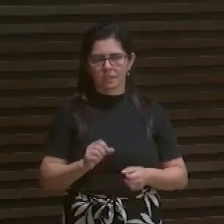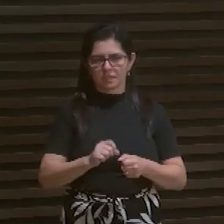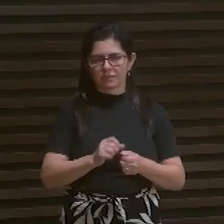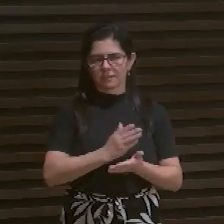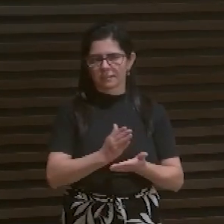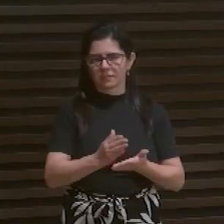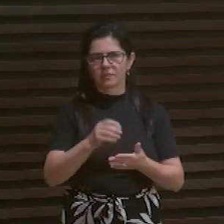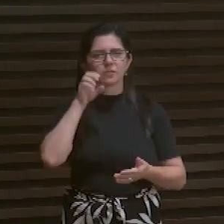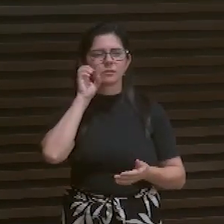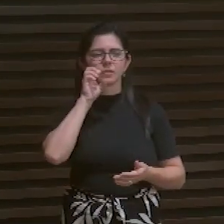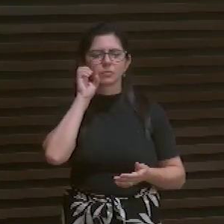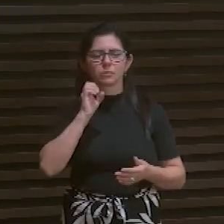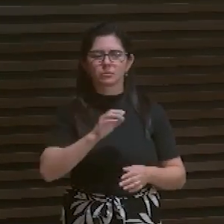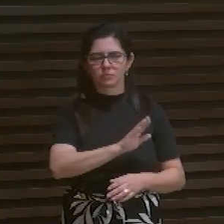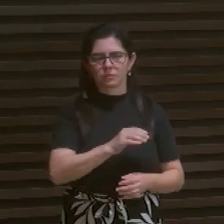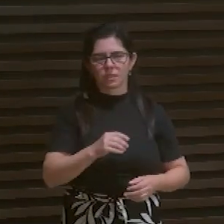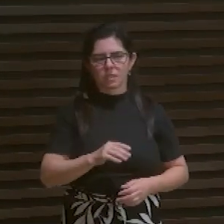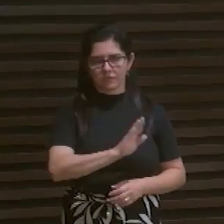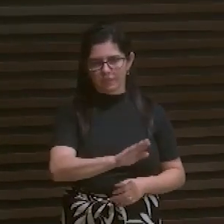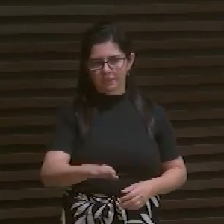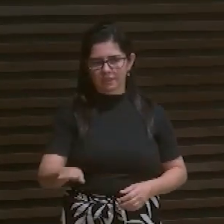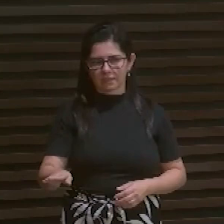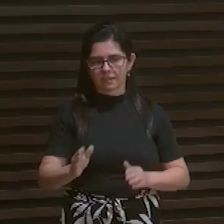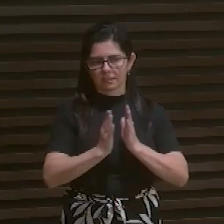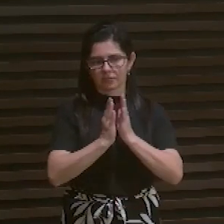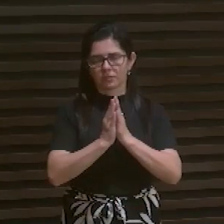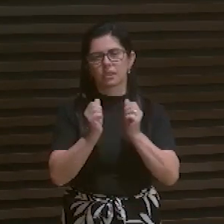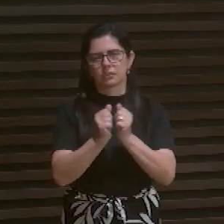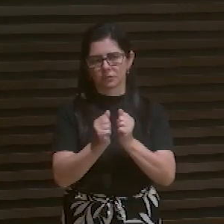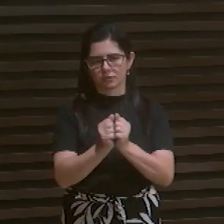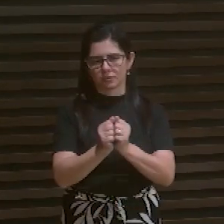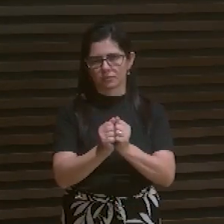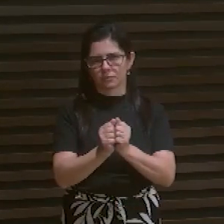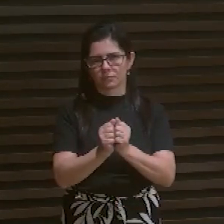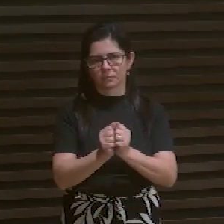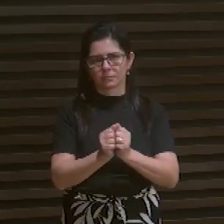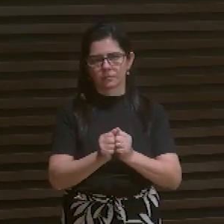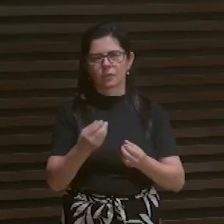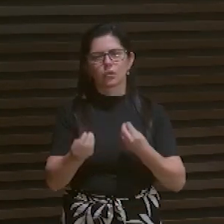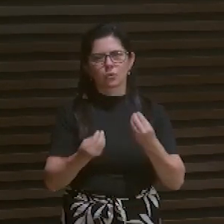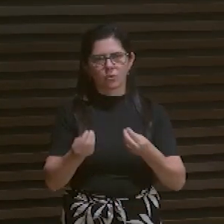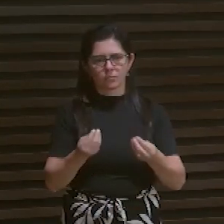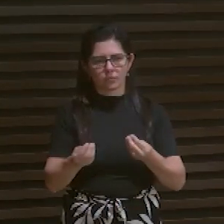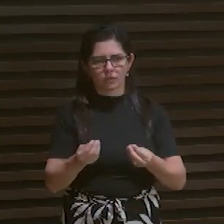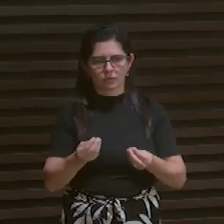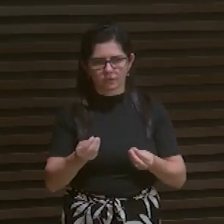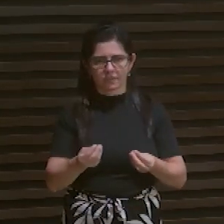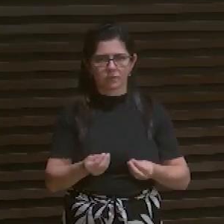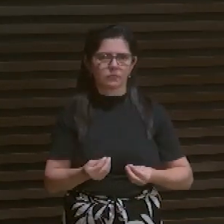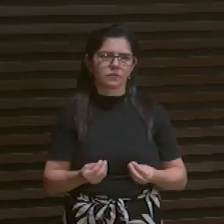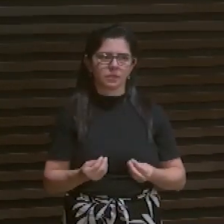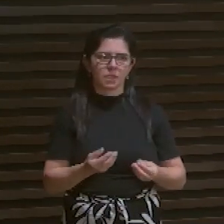orar por elas, tudo isso. Né? Como posso servir se eu estou em casa? Como posso servir se eu não estou